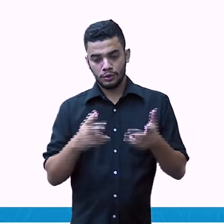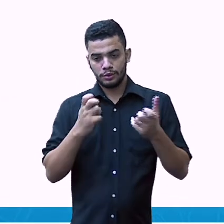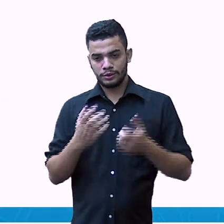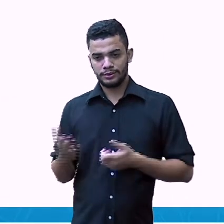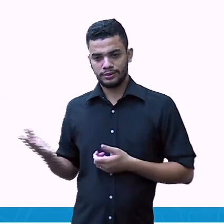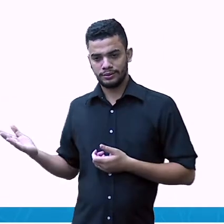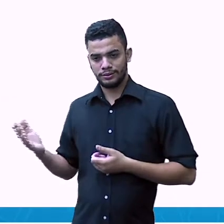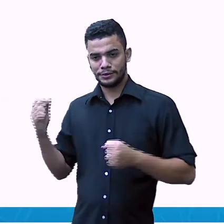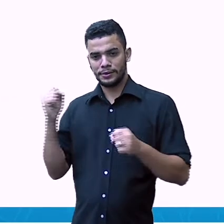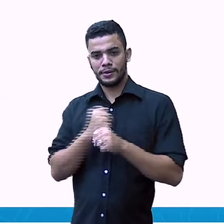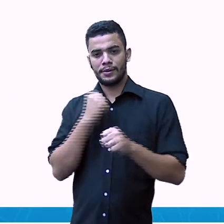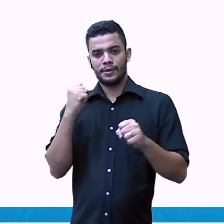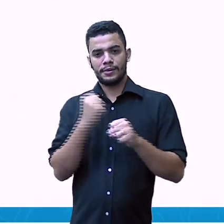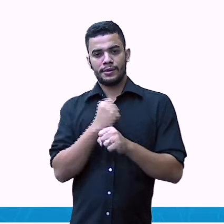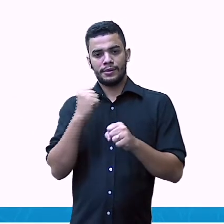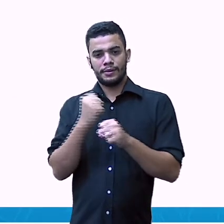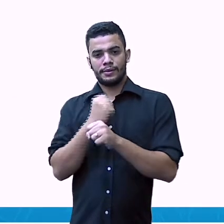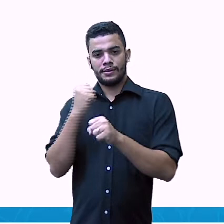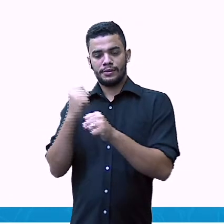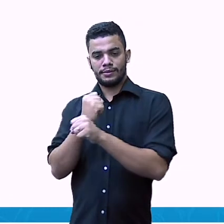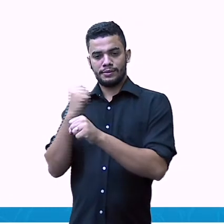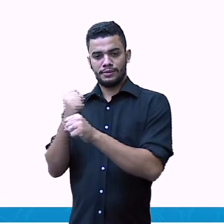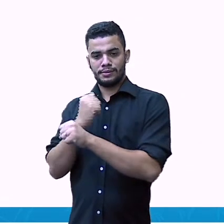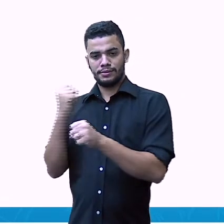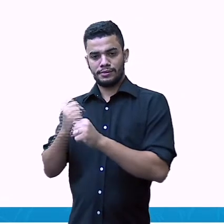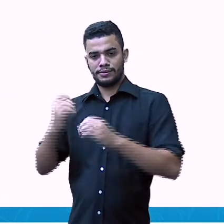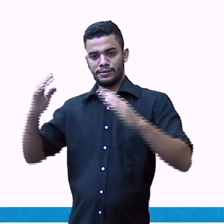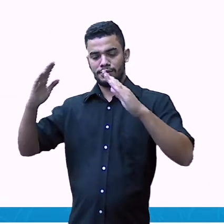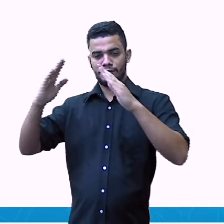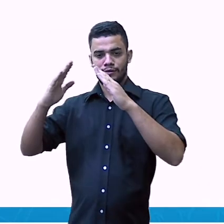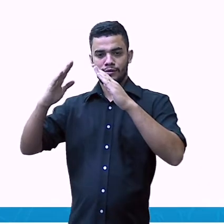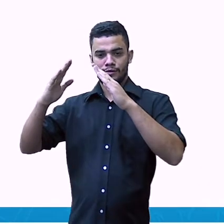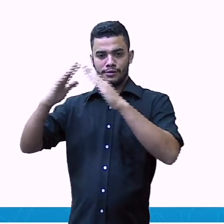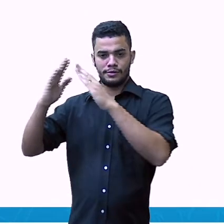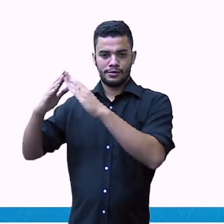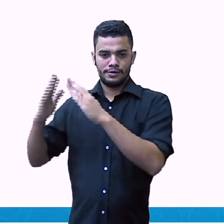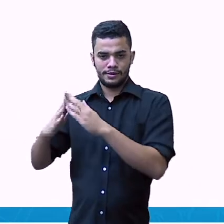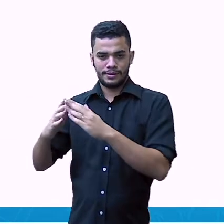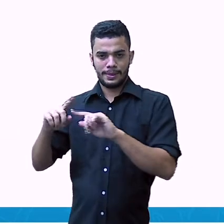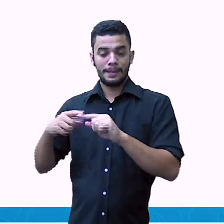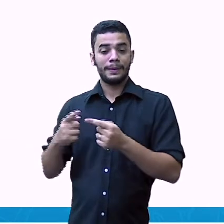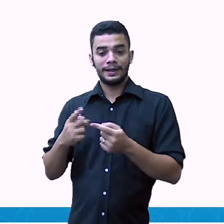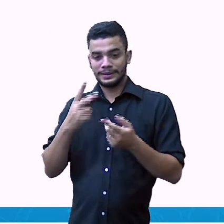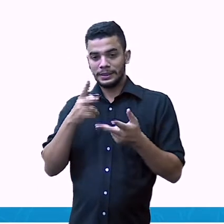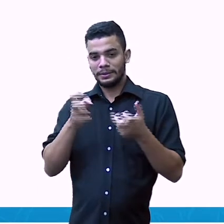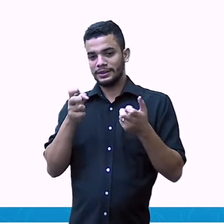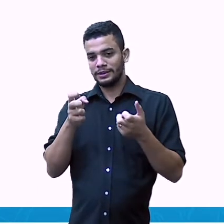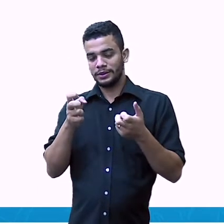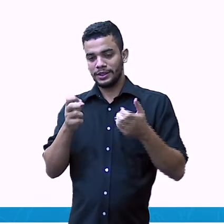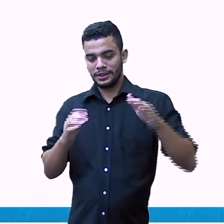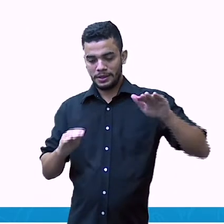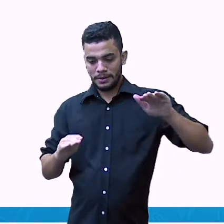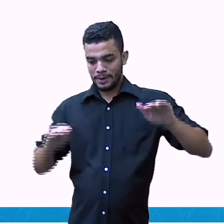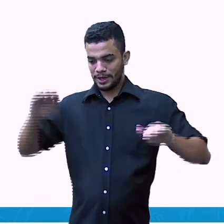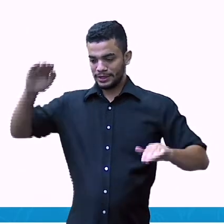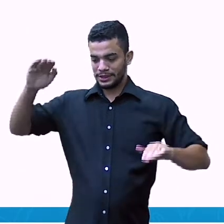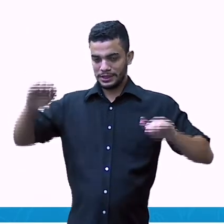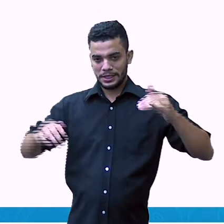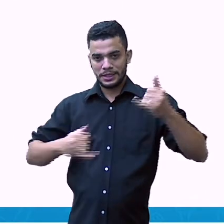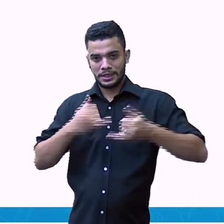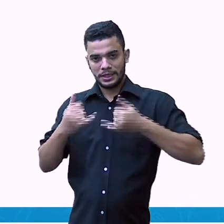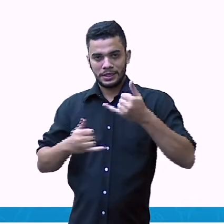numa gangorra, onde elas deveriam estar brincando, mas na realidade elas estão trabalhando.